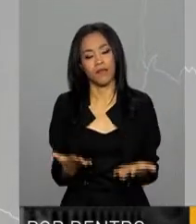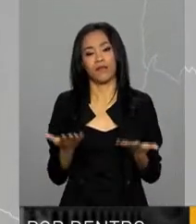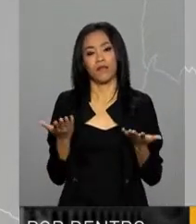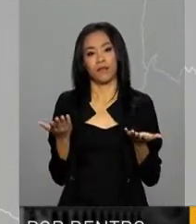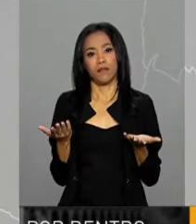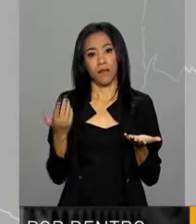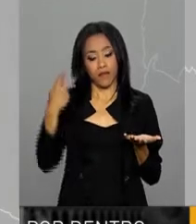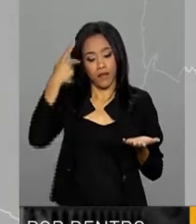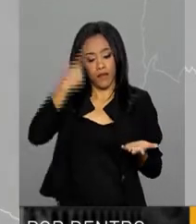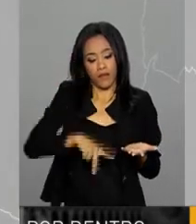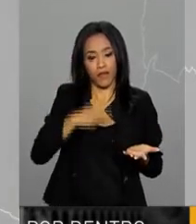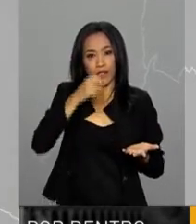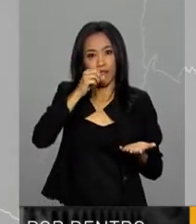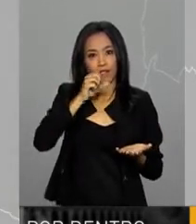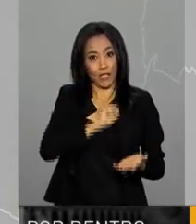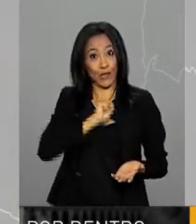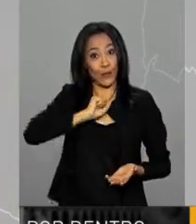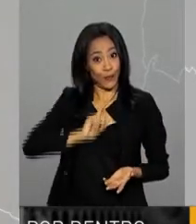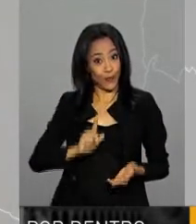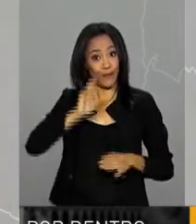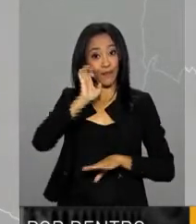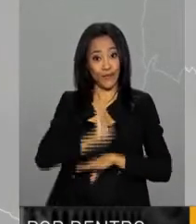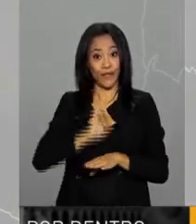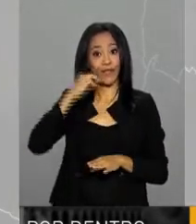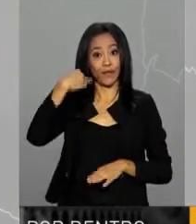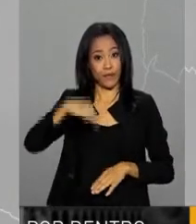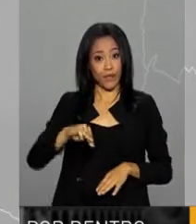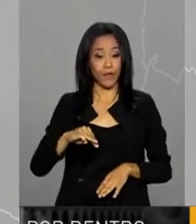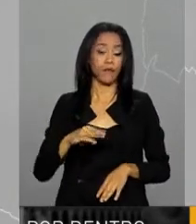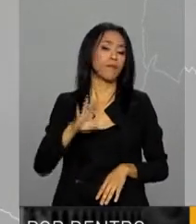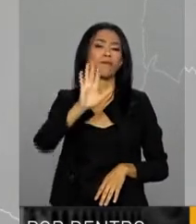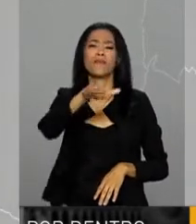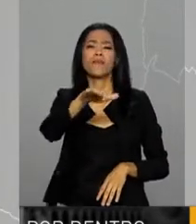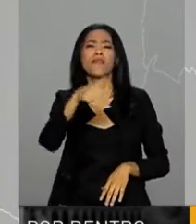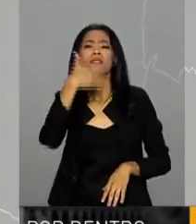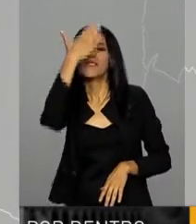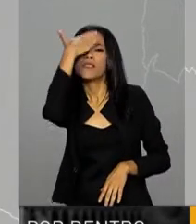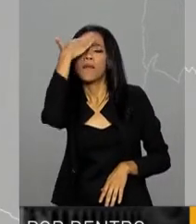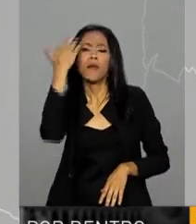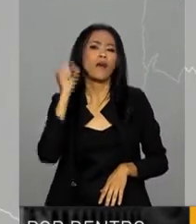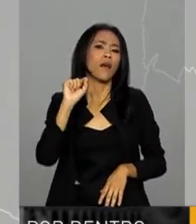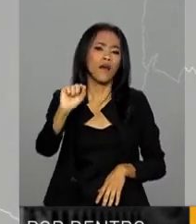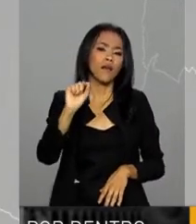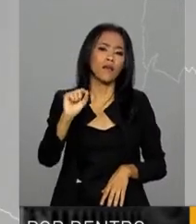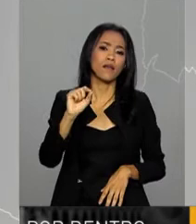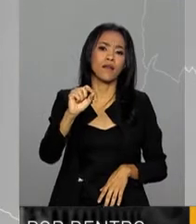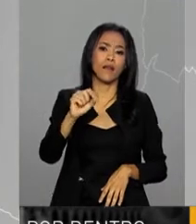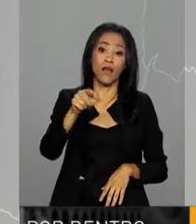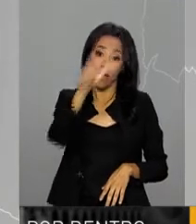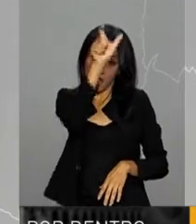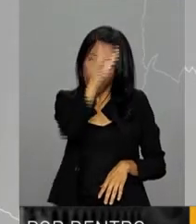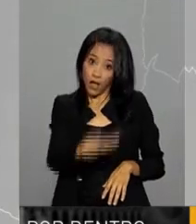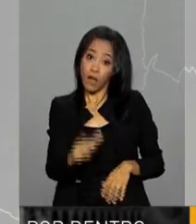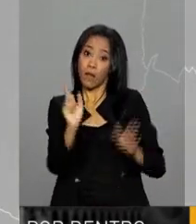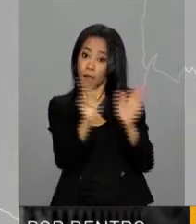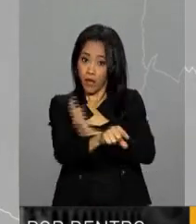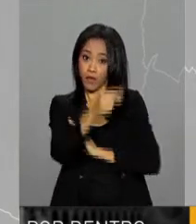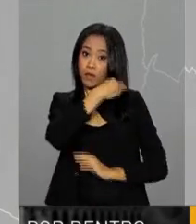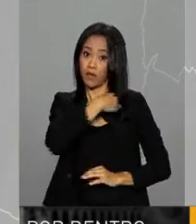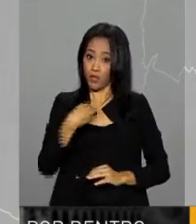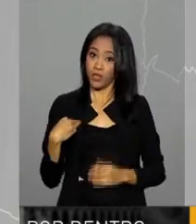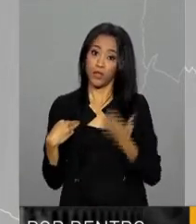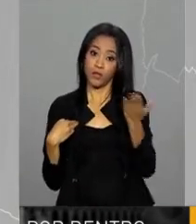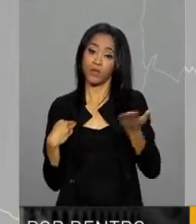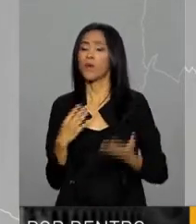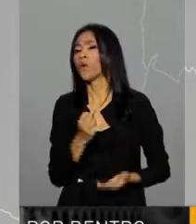estão e do maranhão e o que não gostaria de perguntar a um ministro sarney filho é com as